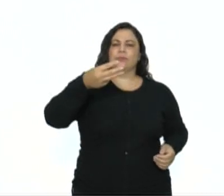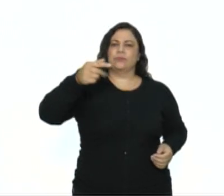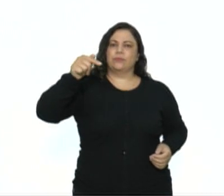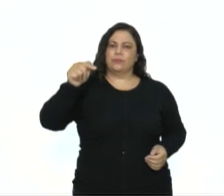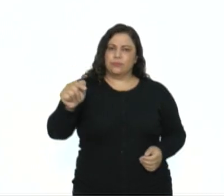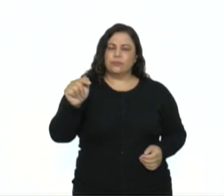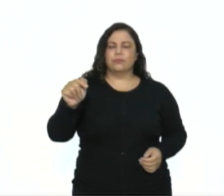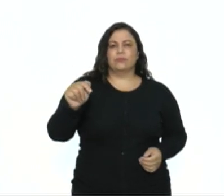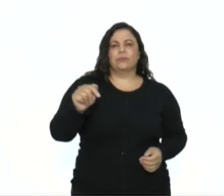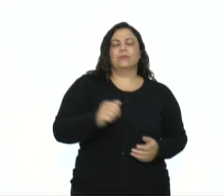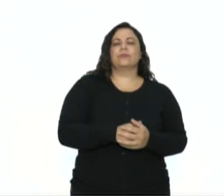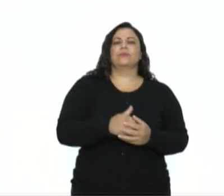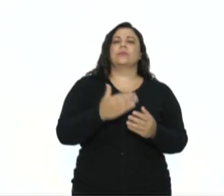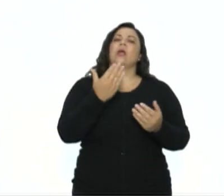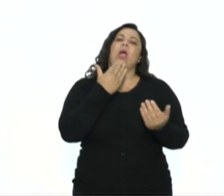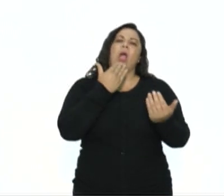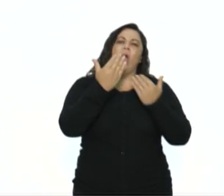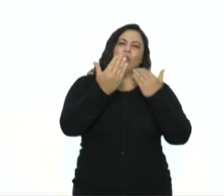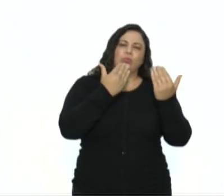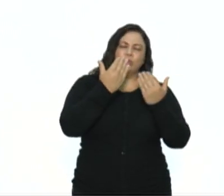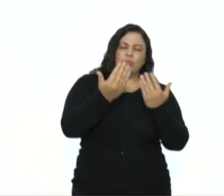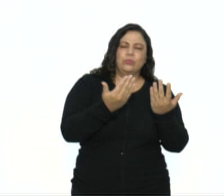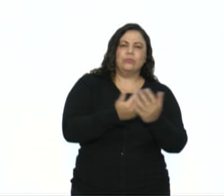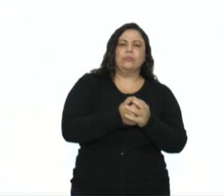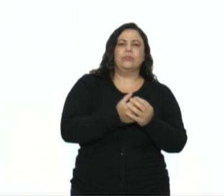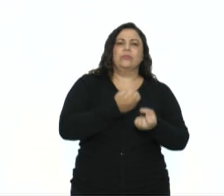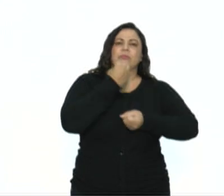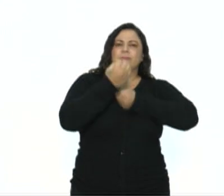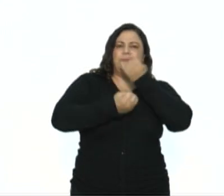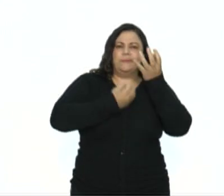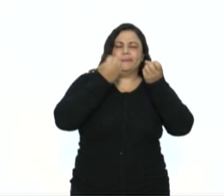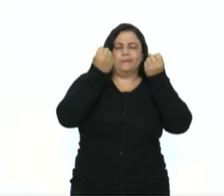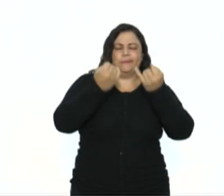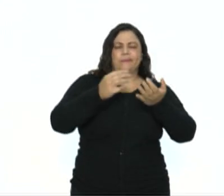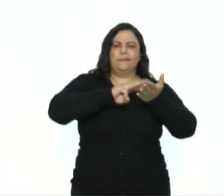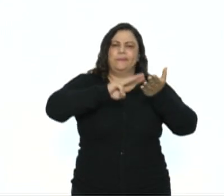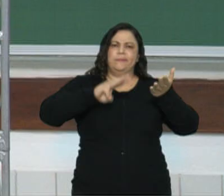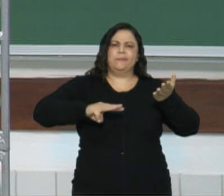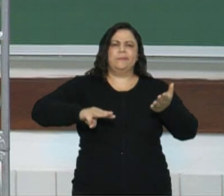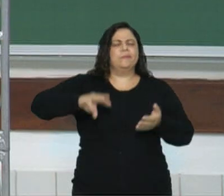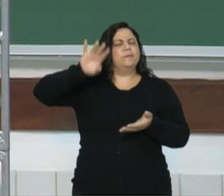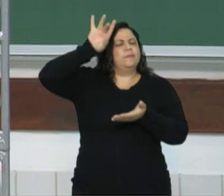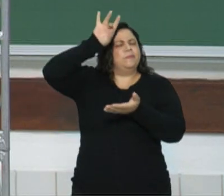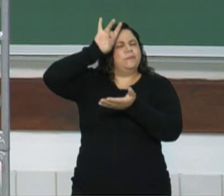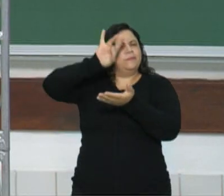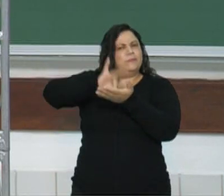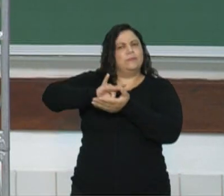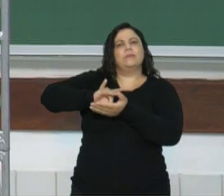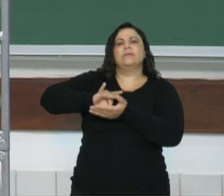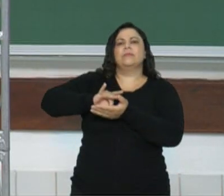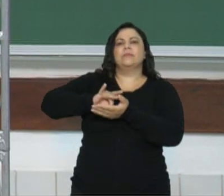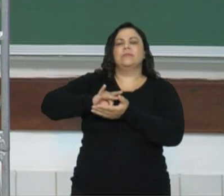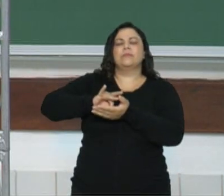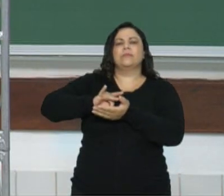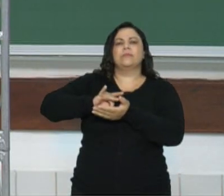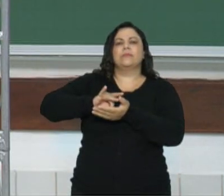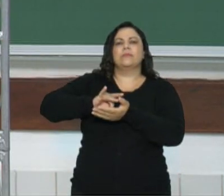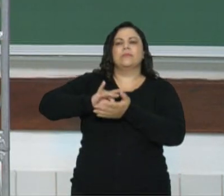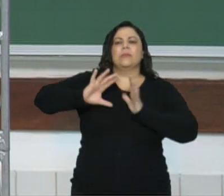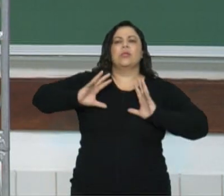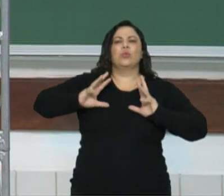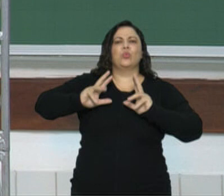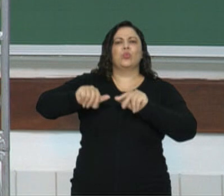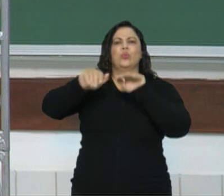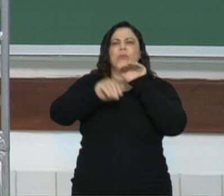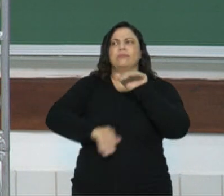1637. Ele acreditava que existia uma verdade absoluta. Então, olha só.